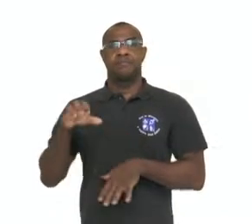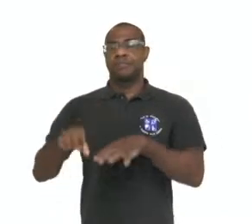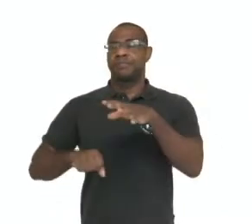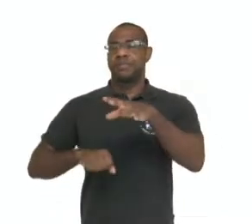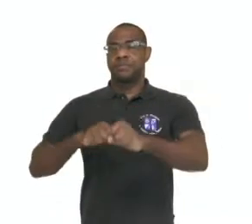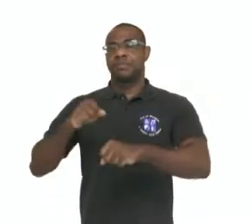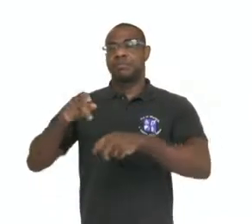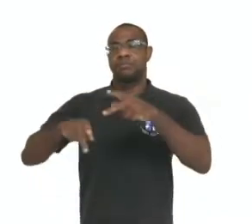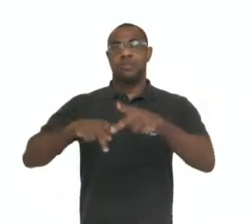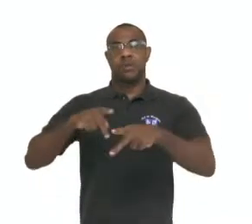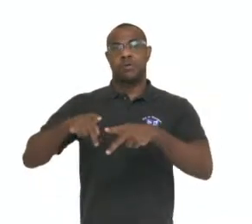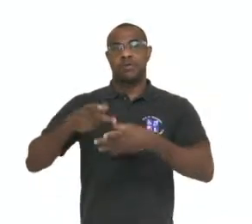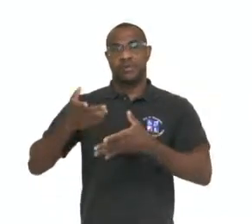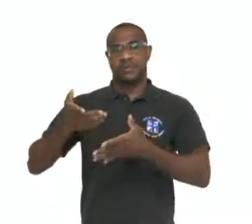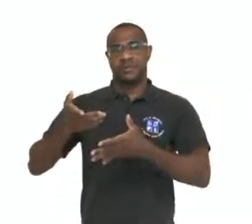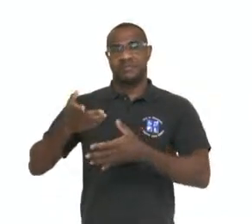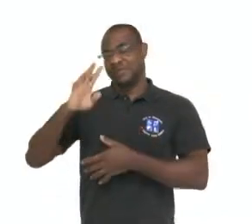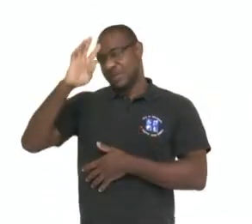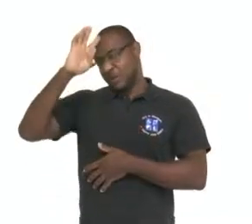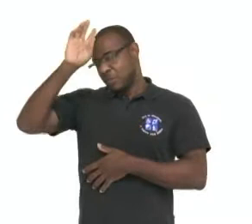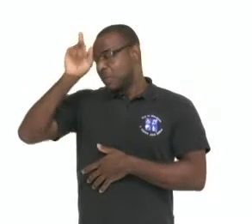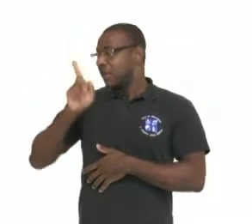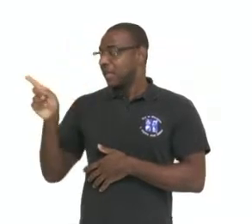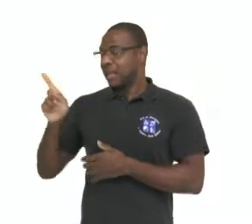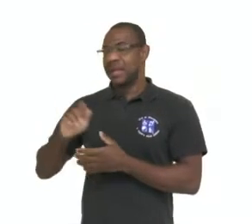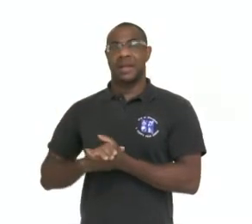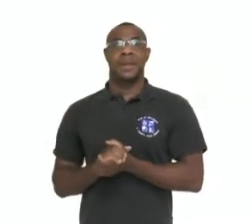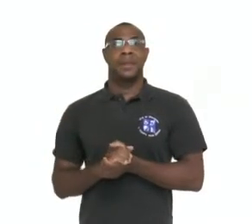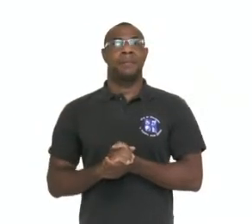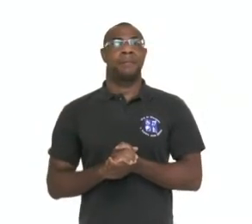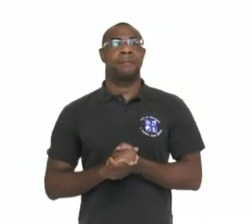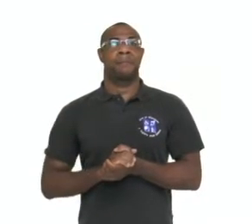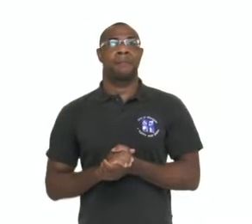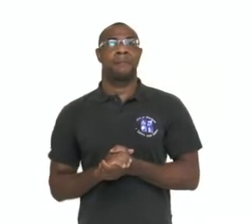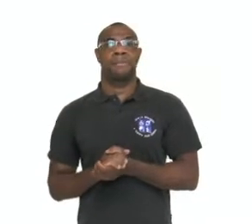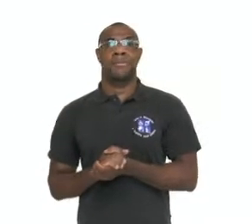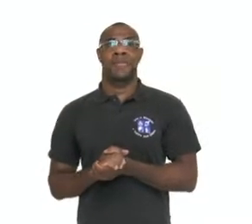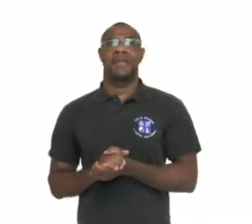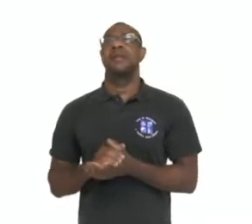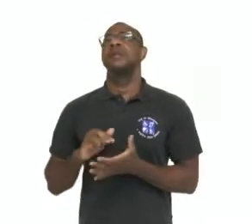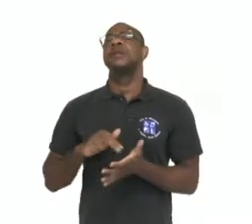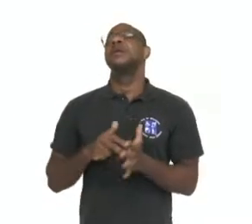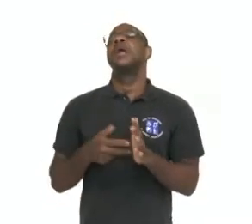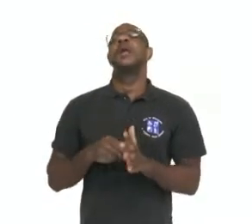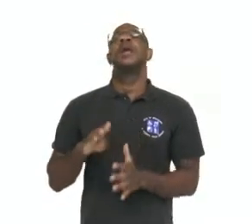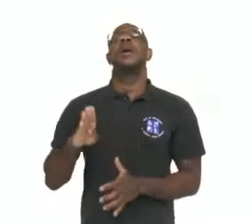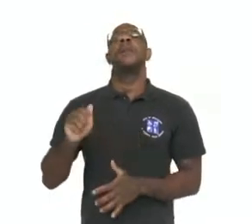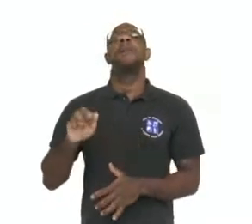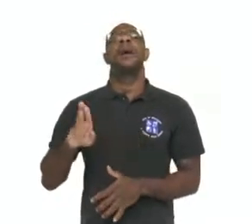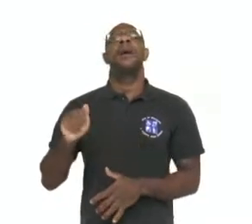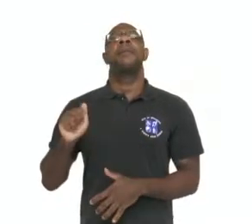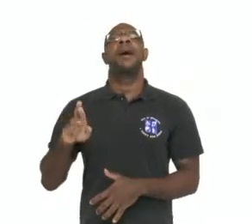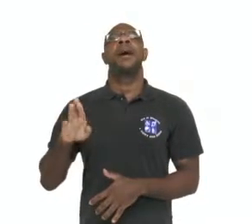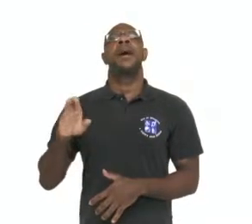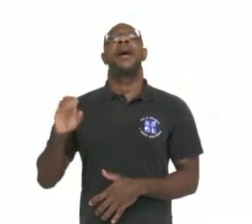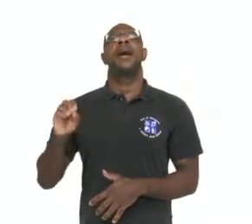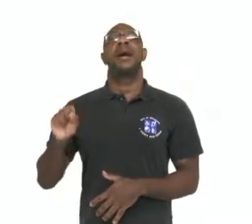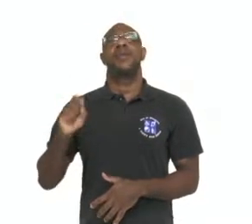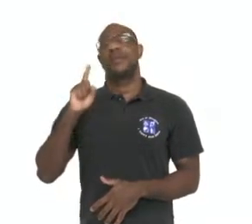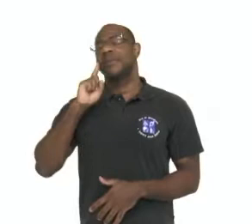vândalos, em 455, por Heinrich Leudemann. O significado de bárbaro. Então já começa por aí a questão.